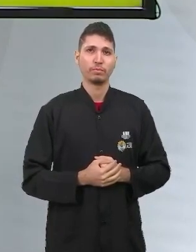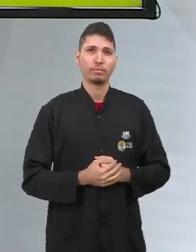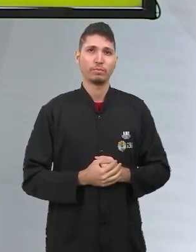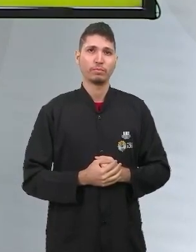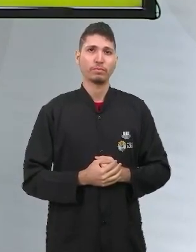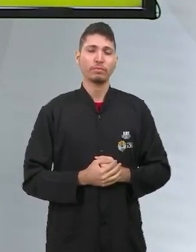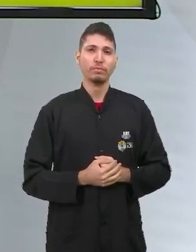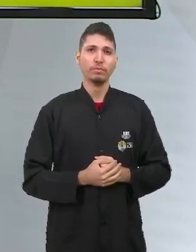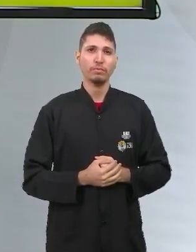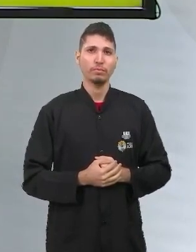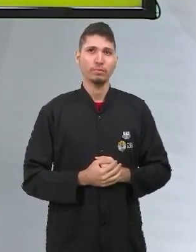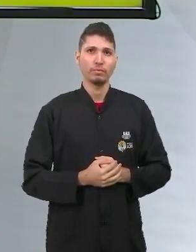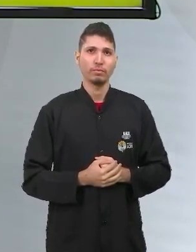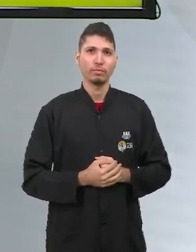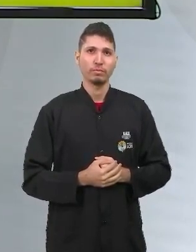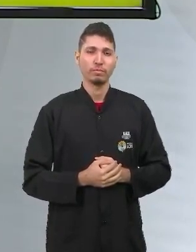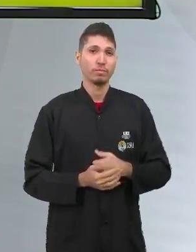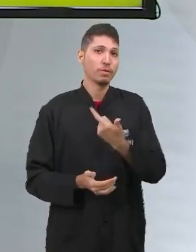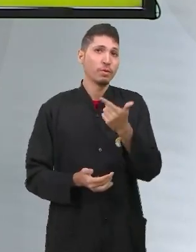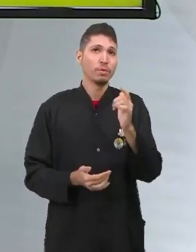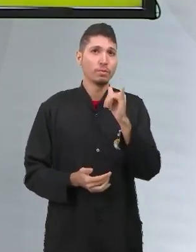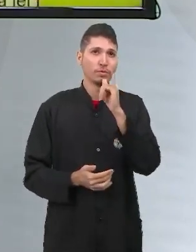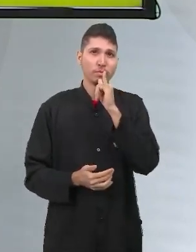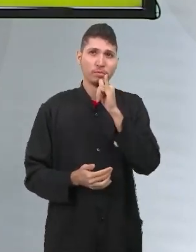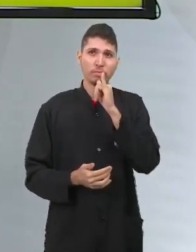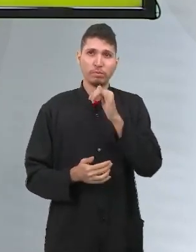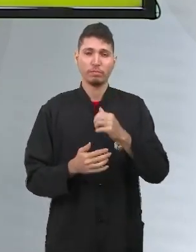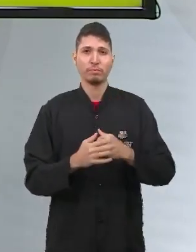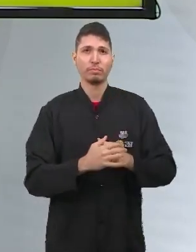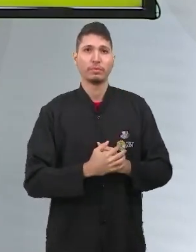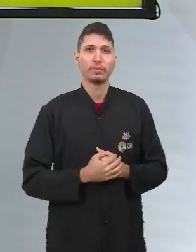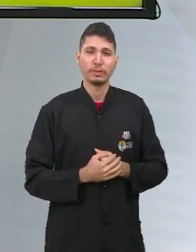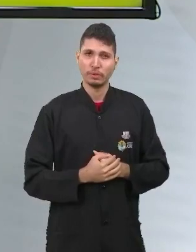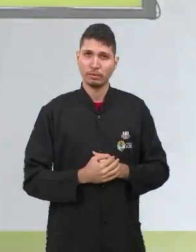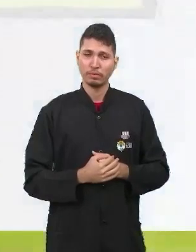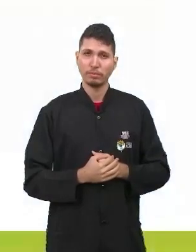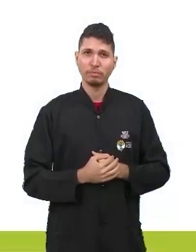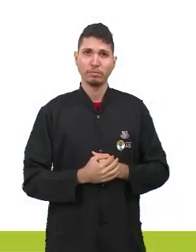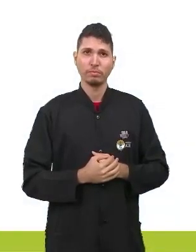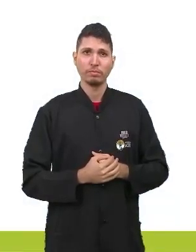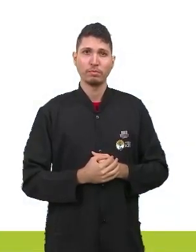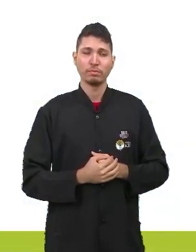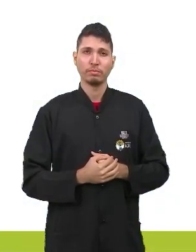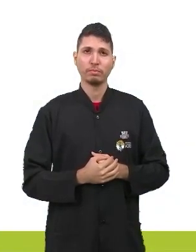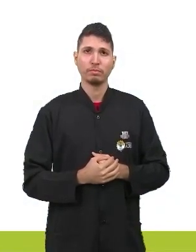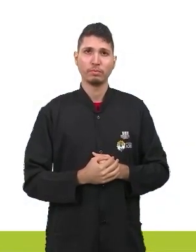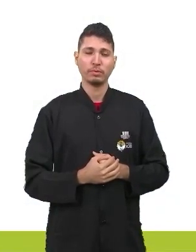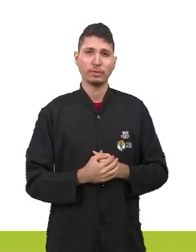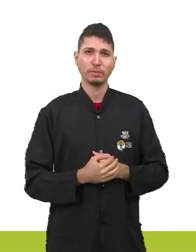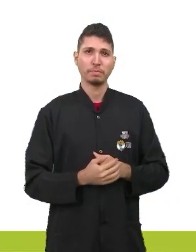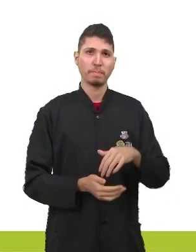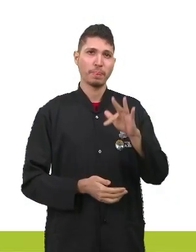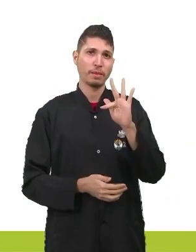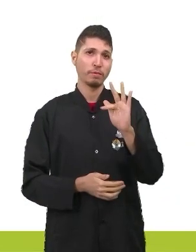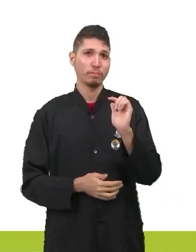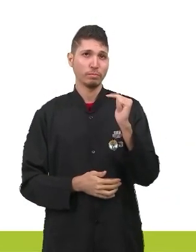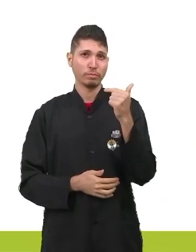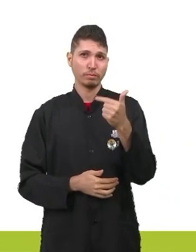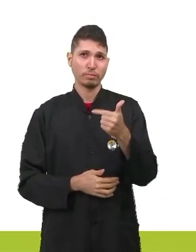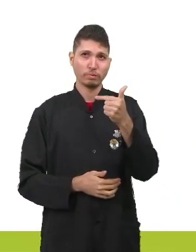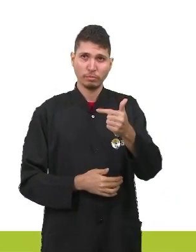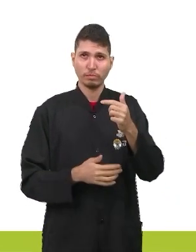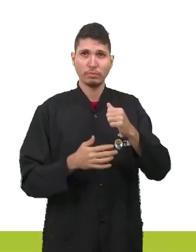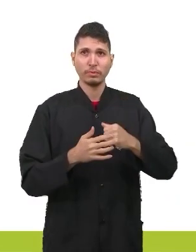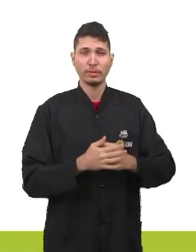ver agora uma outra relação que aí entra na parte de definição, tá bom? Para a gente relembrar de fato onde é que vai entrar a função do segundo grau. Chama-se